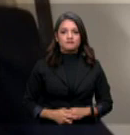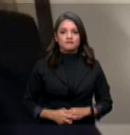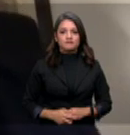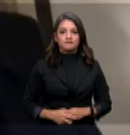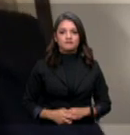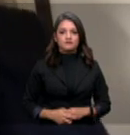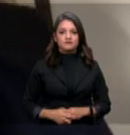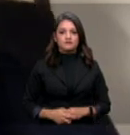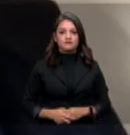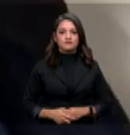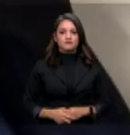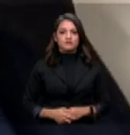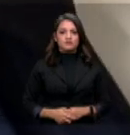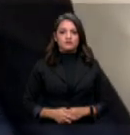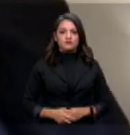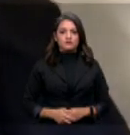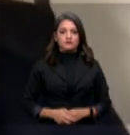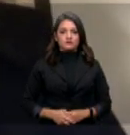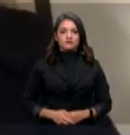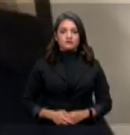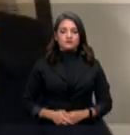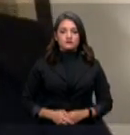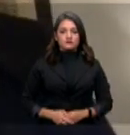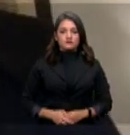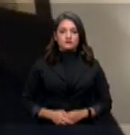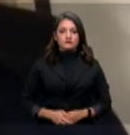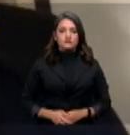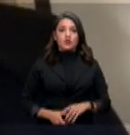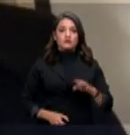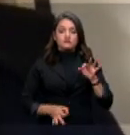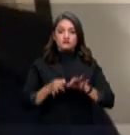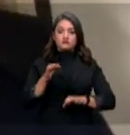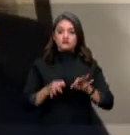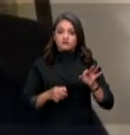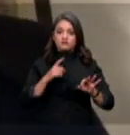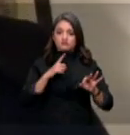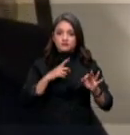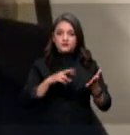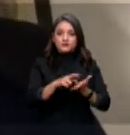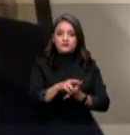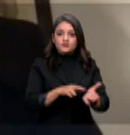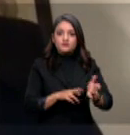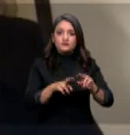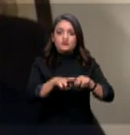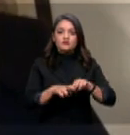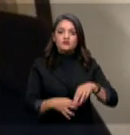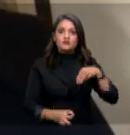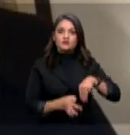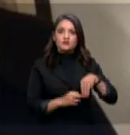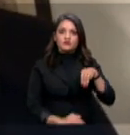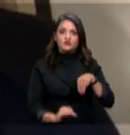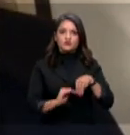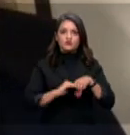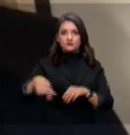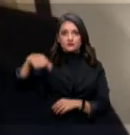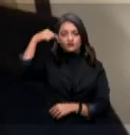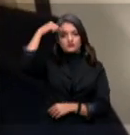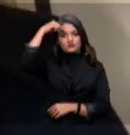Este tema foi, e esse julgado foi relatado pelo ministro Roberto